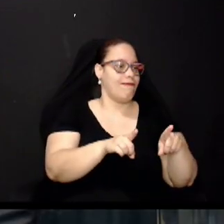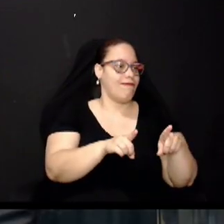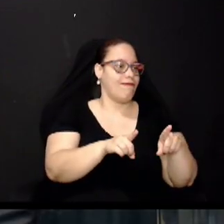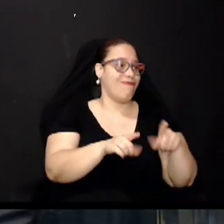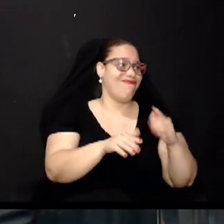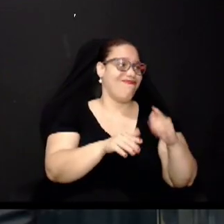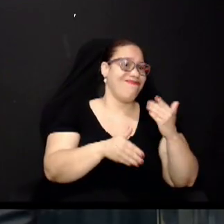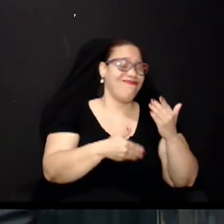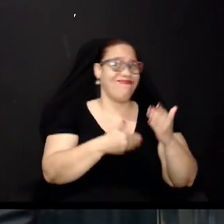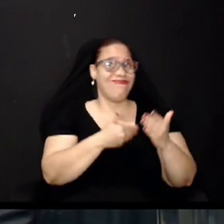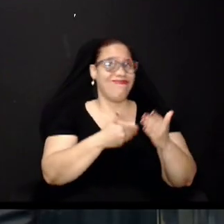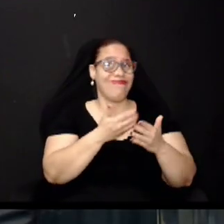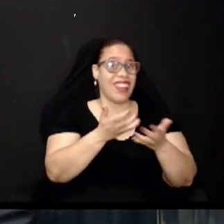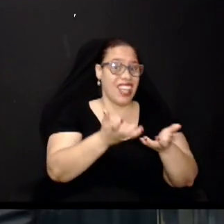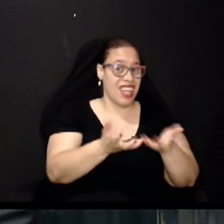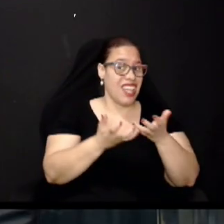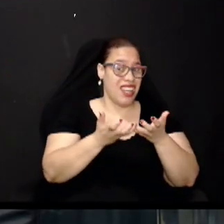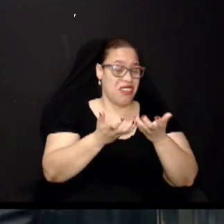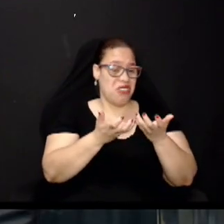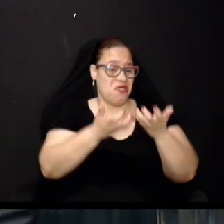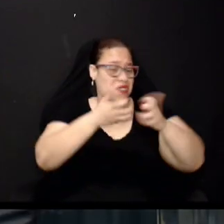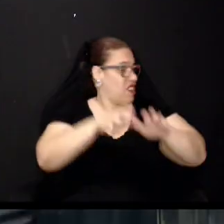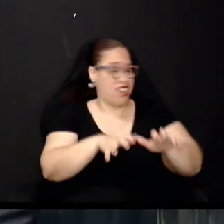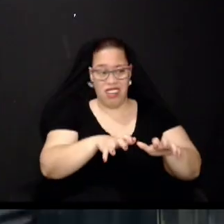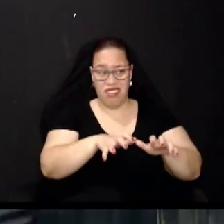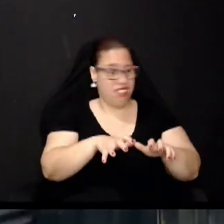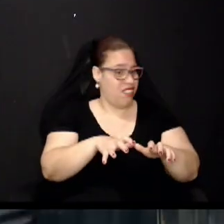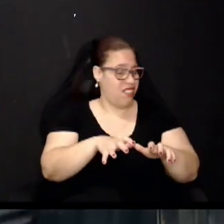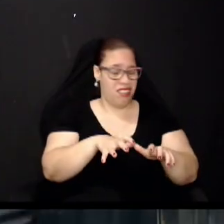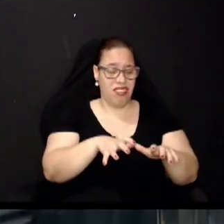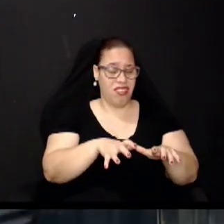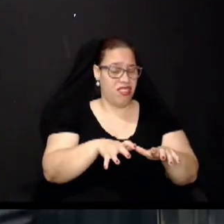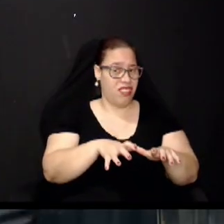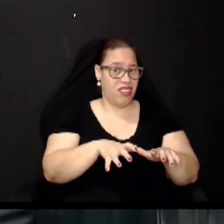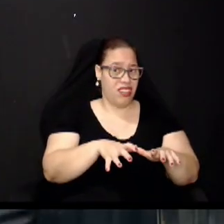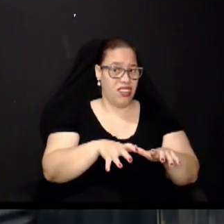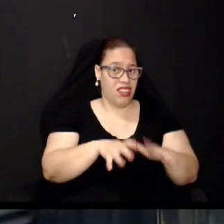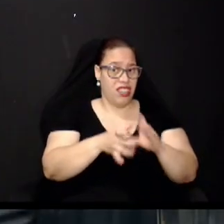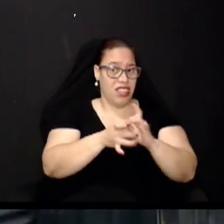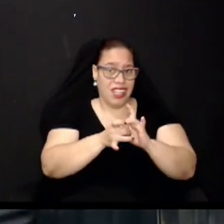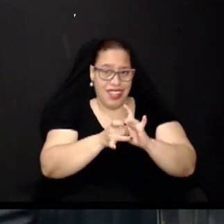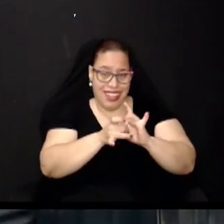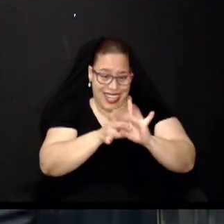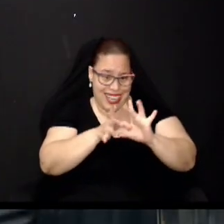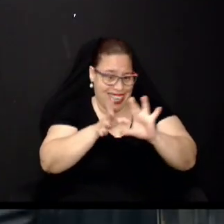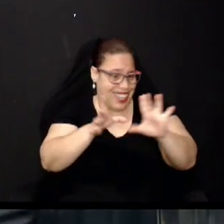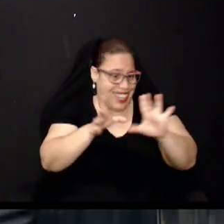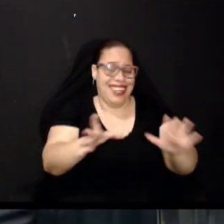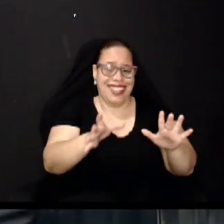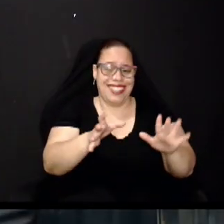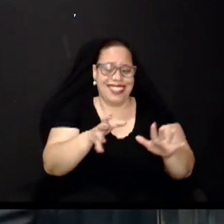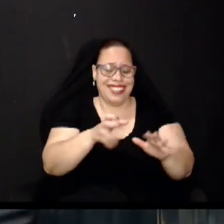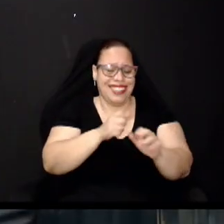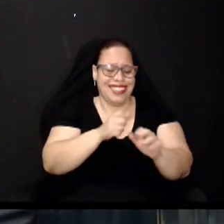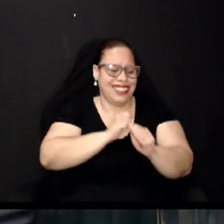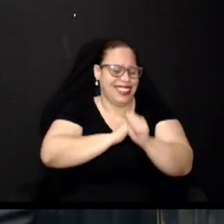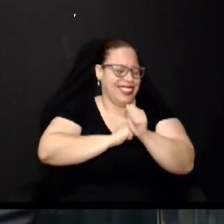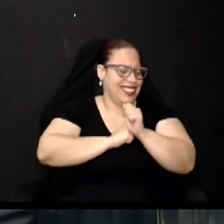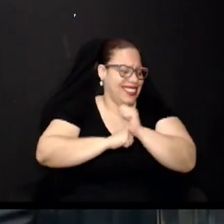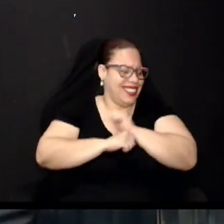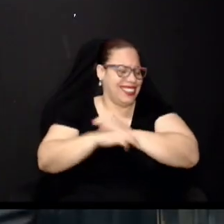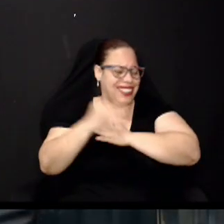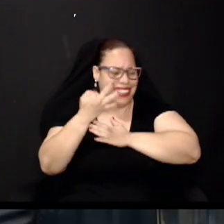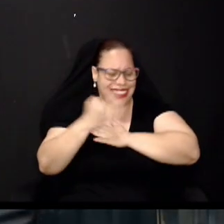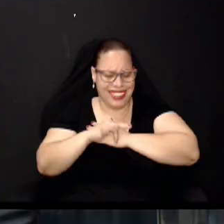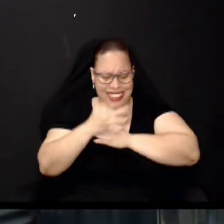um querer e um não querer. É um querer se livrar de uma situação que está machucando, que é danosa,